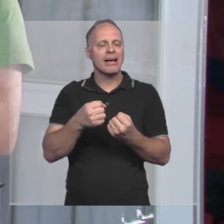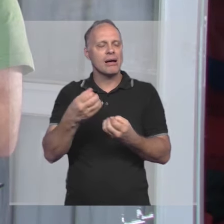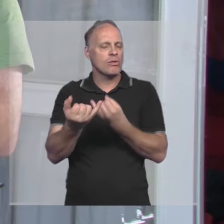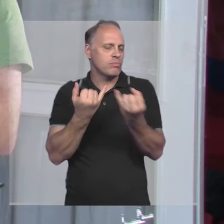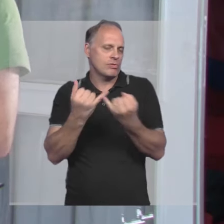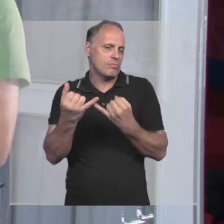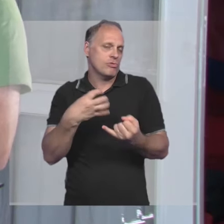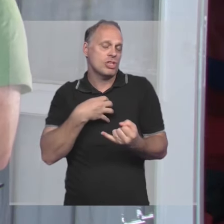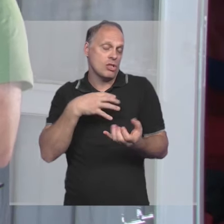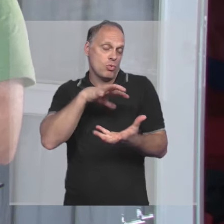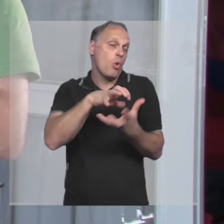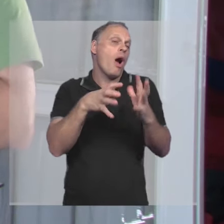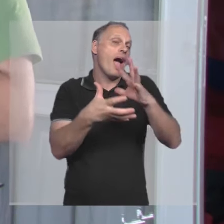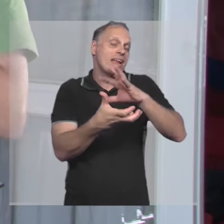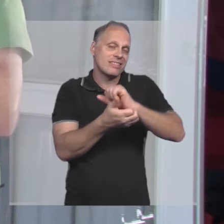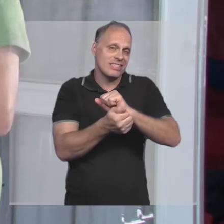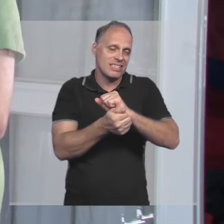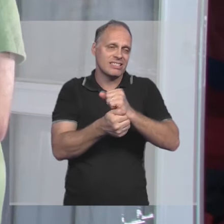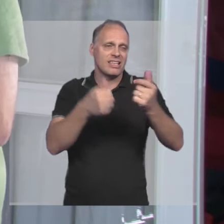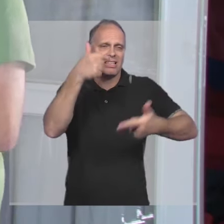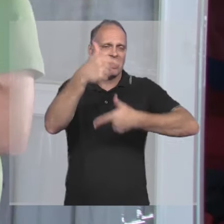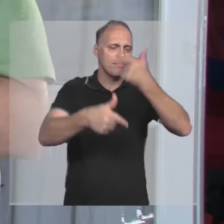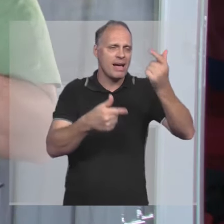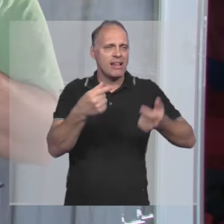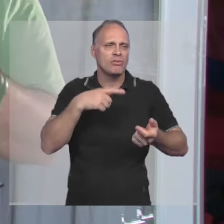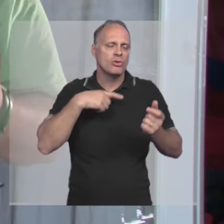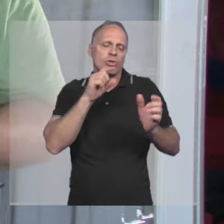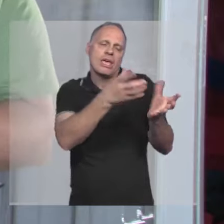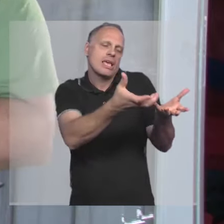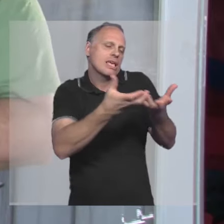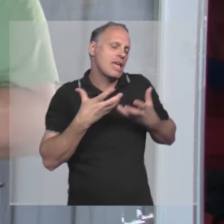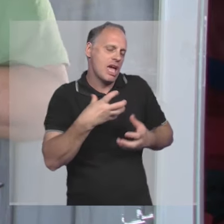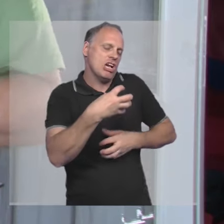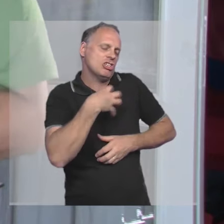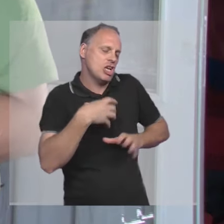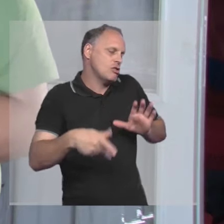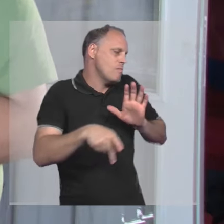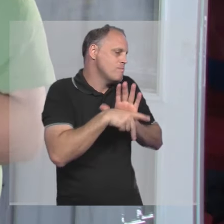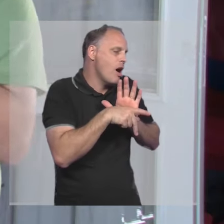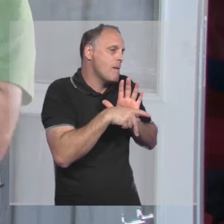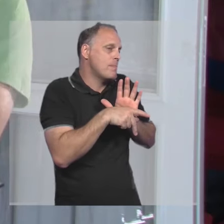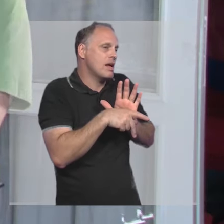nesse sentido assim, de que o artista trabalha sob inspiração, né, sob sua